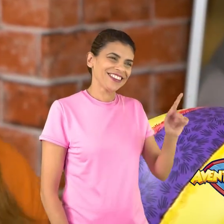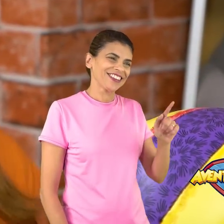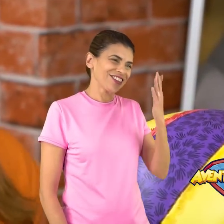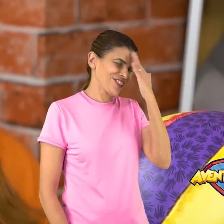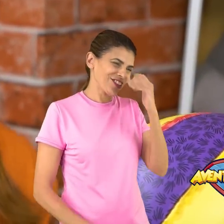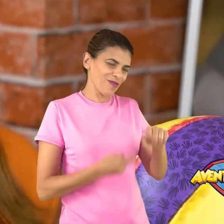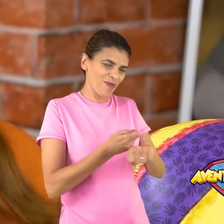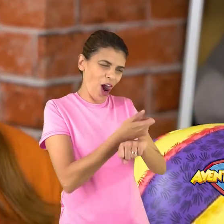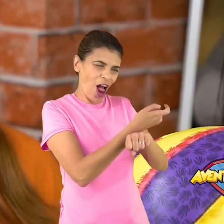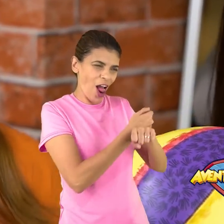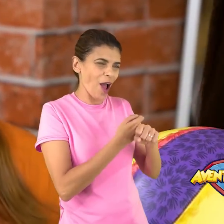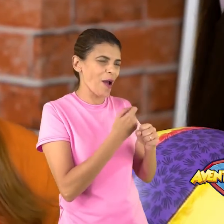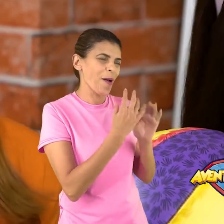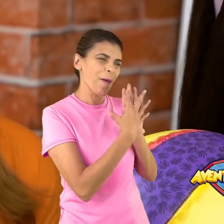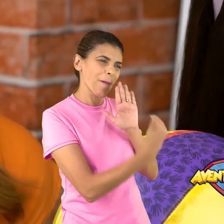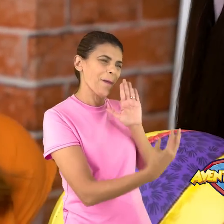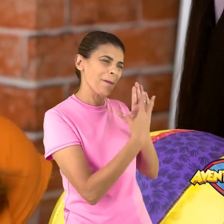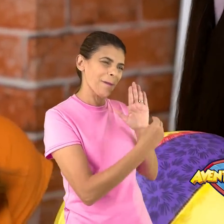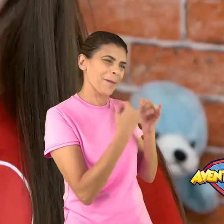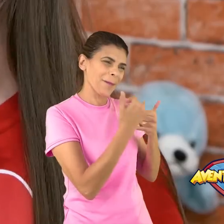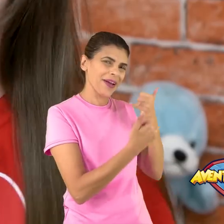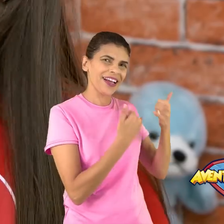troslando você brincando de macaco de imitação.